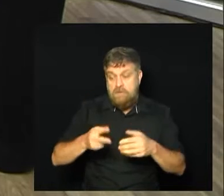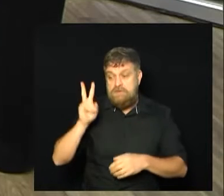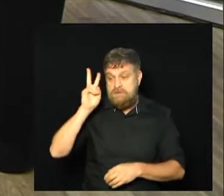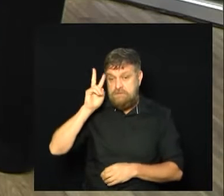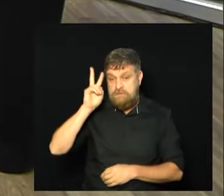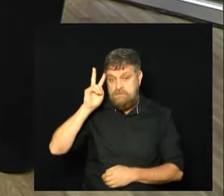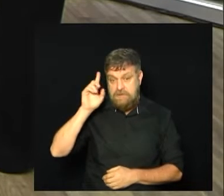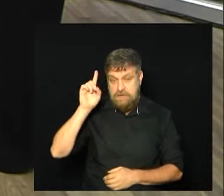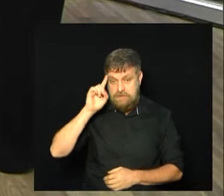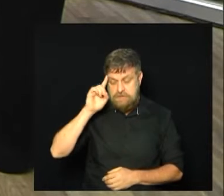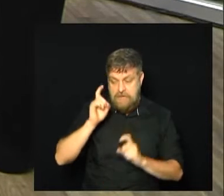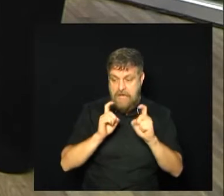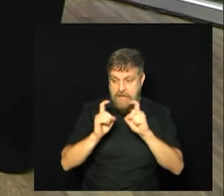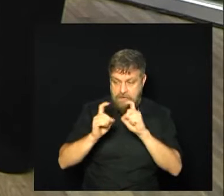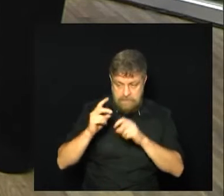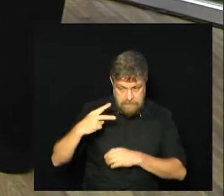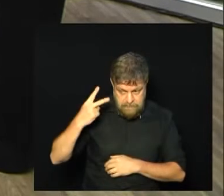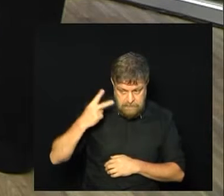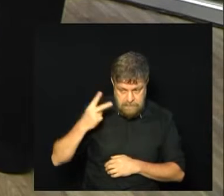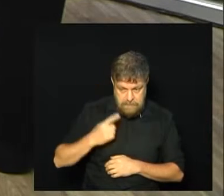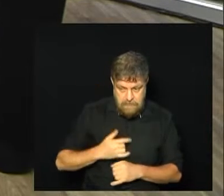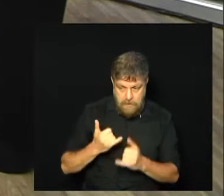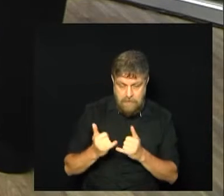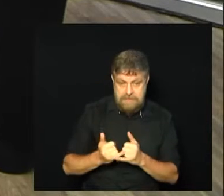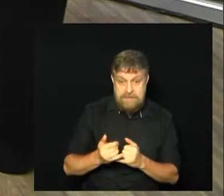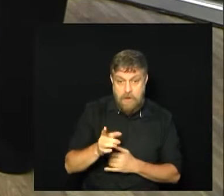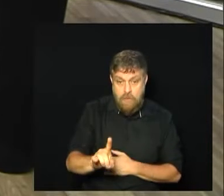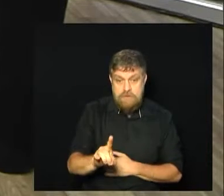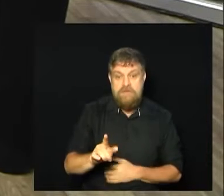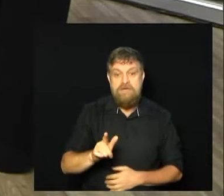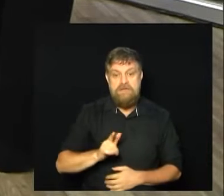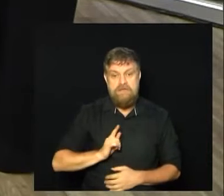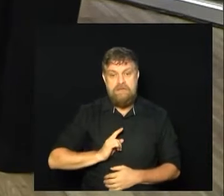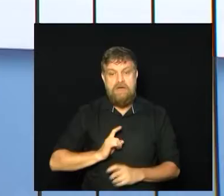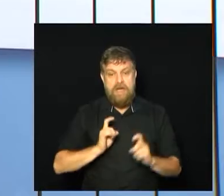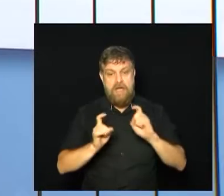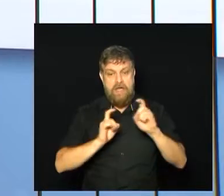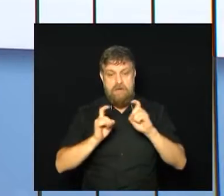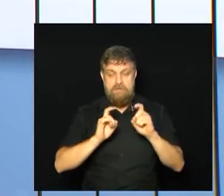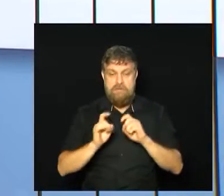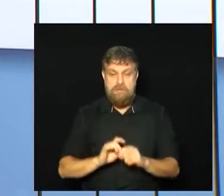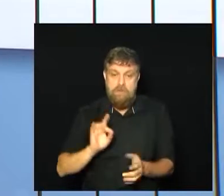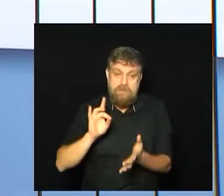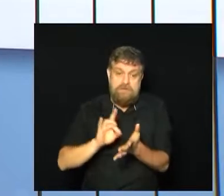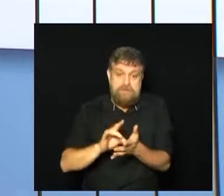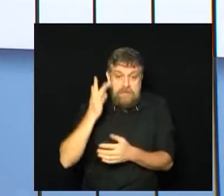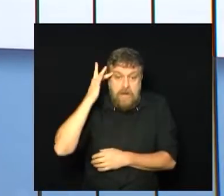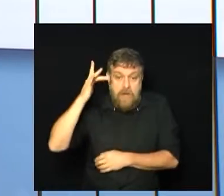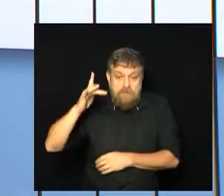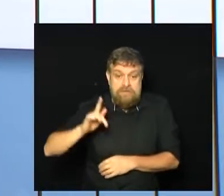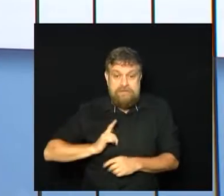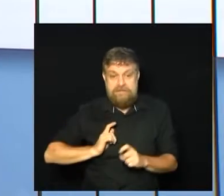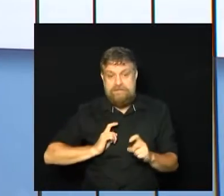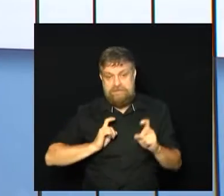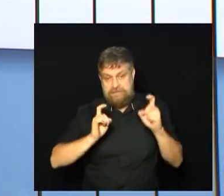segunda-feira, é dia de reunião ordinária, é a penúltima do ano? É a penúltima ordinária. A gente ainda não sabe se a Câmara vai deliberar por